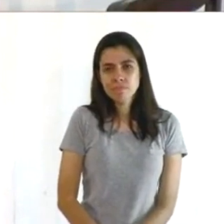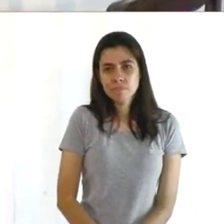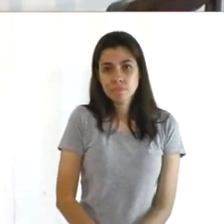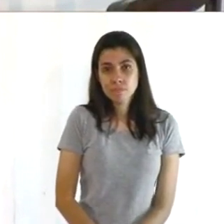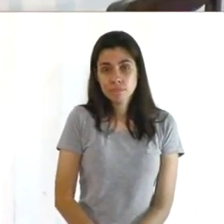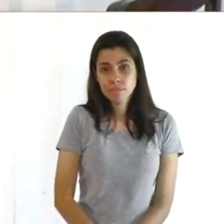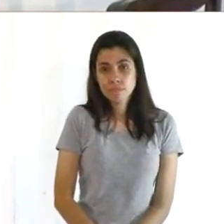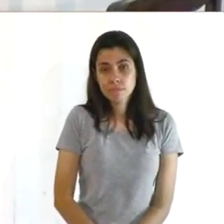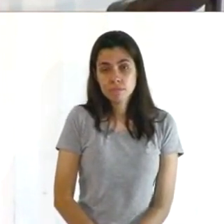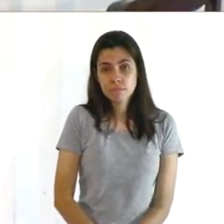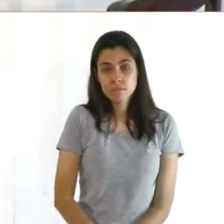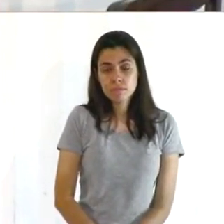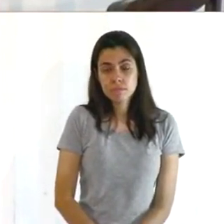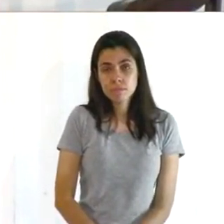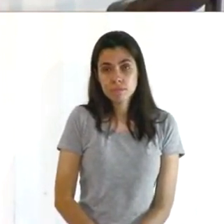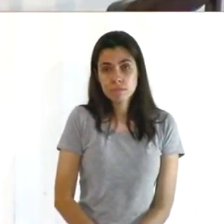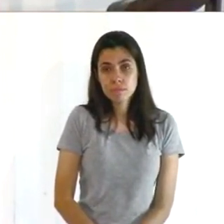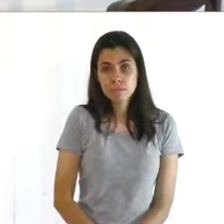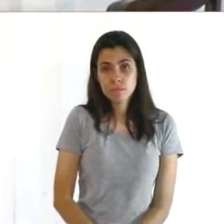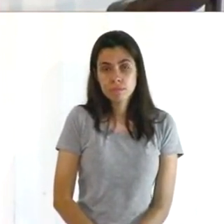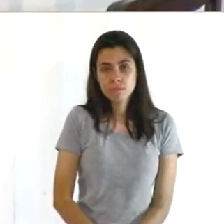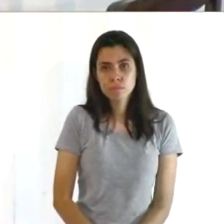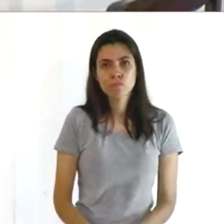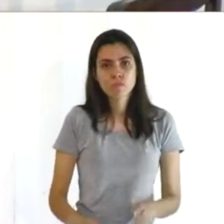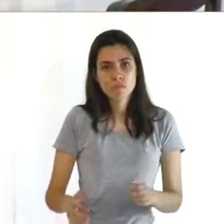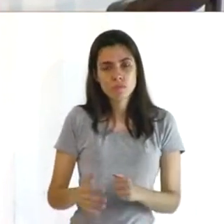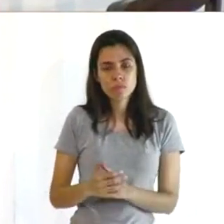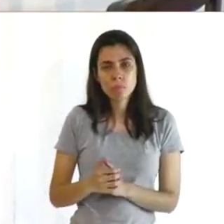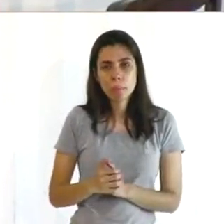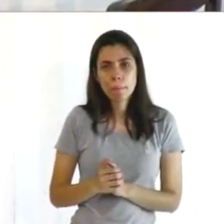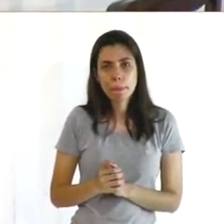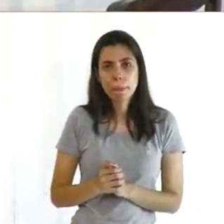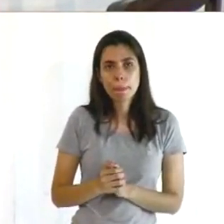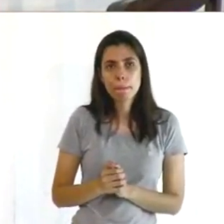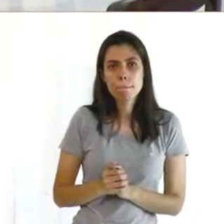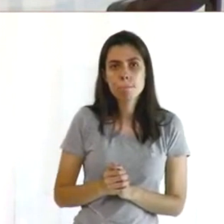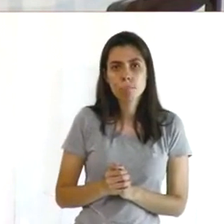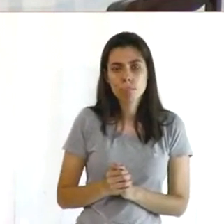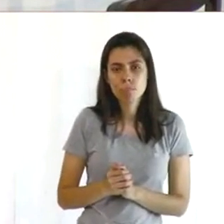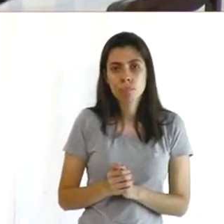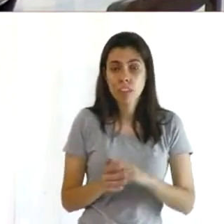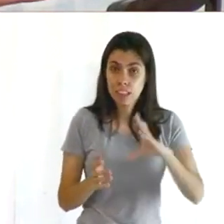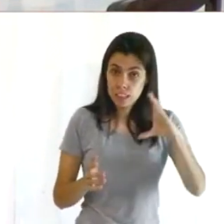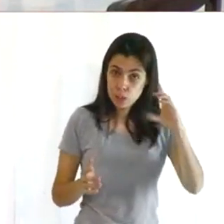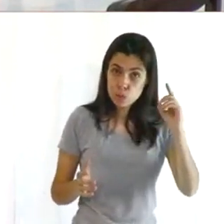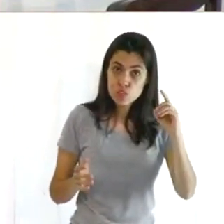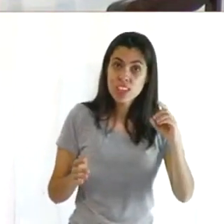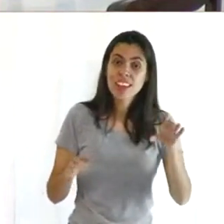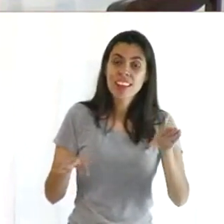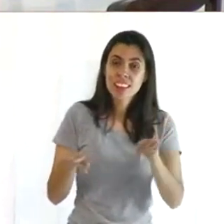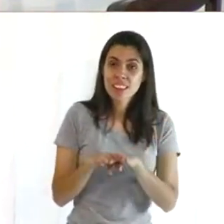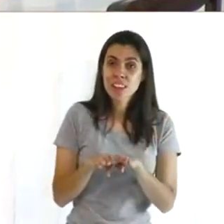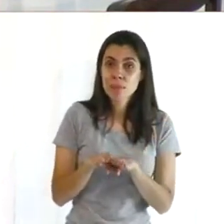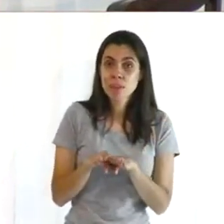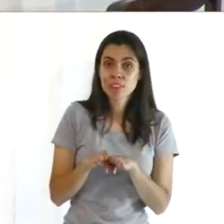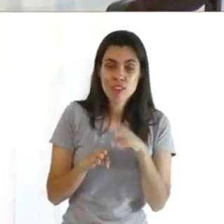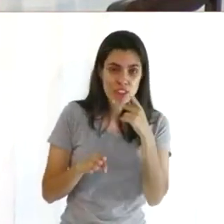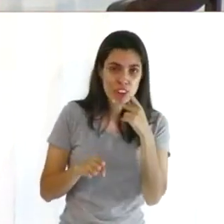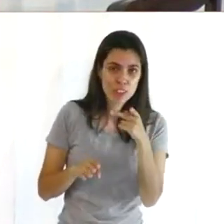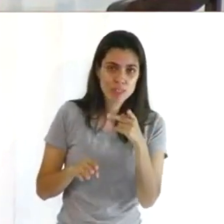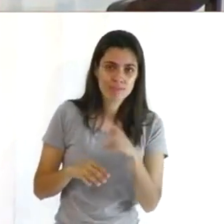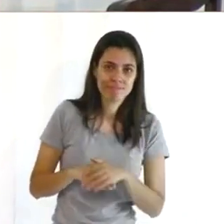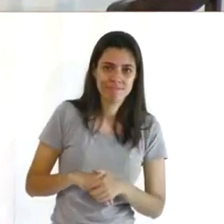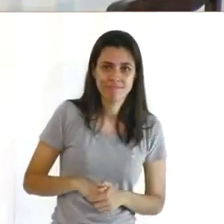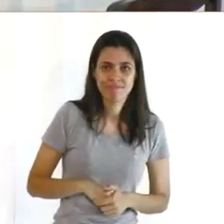irmãos? Até Deus. Aí você diz, mas num outro contexto, a perspectiva de Deus é outra. Quando o povo,